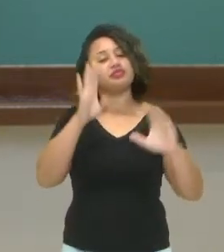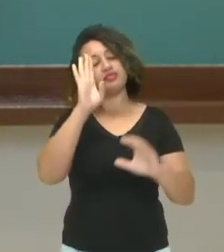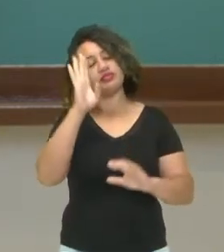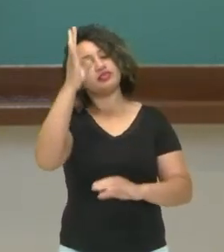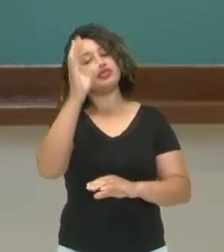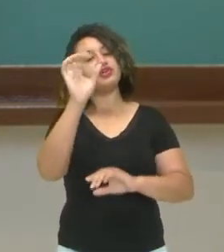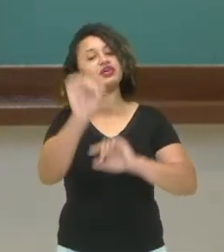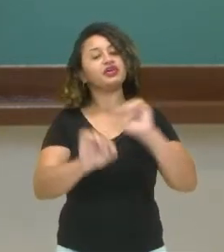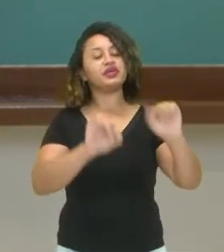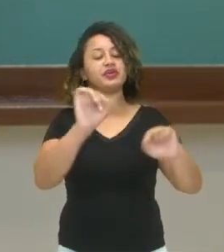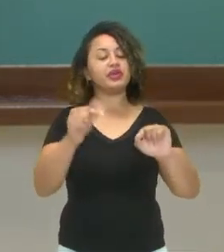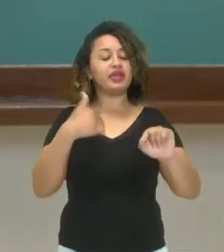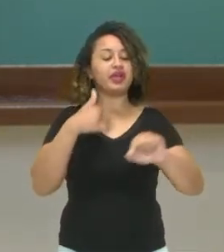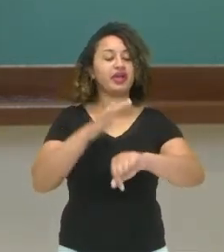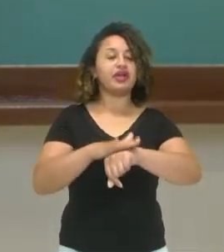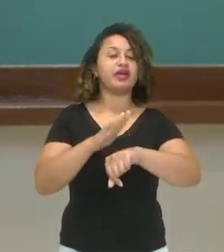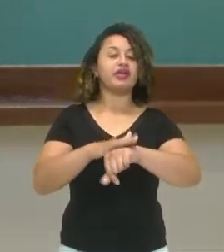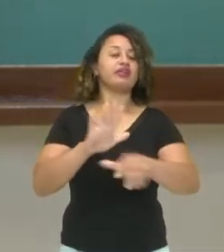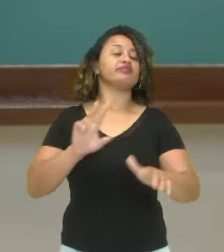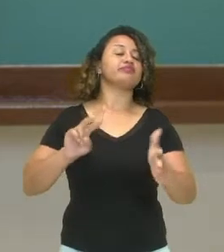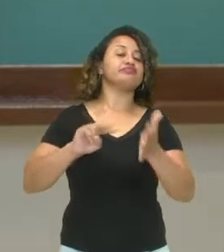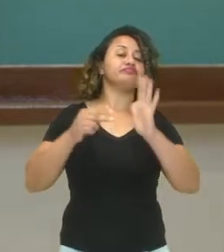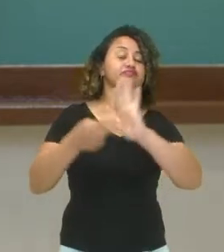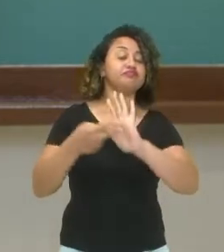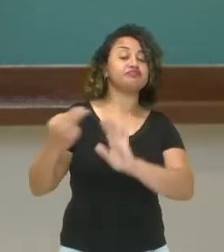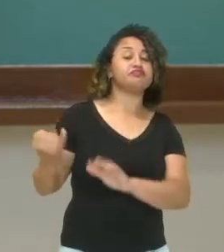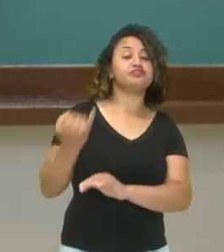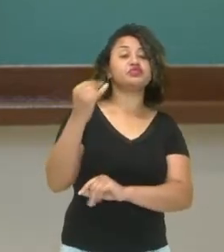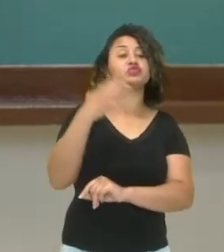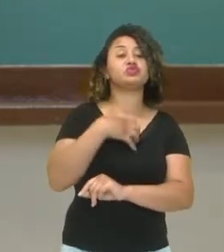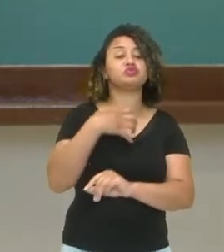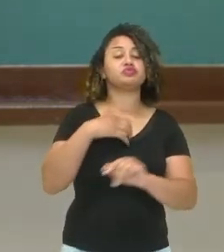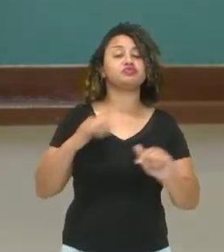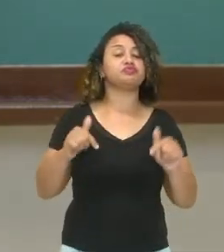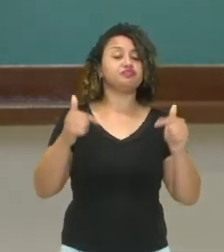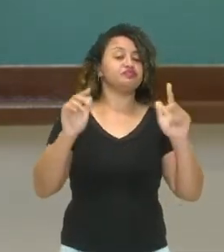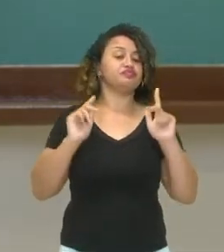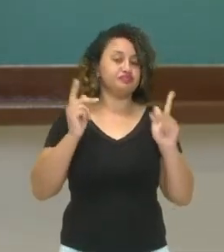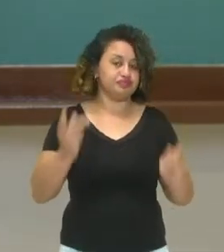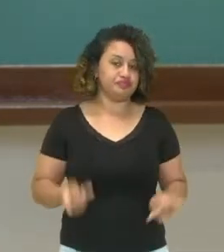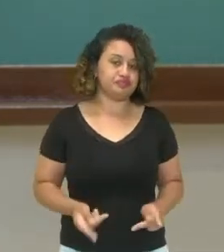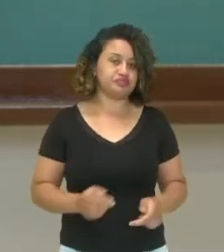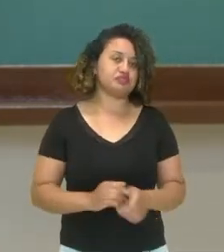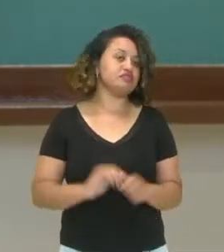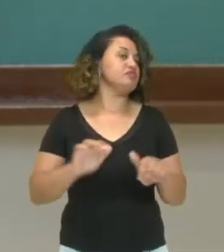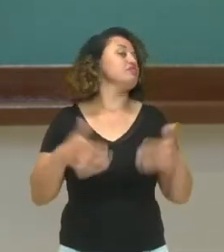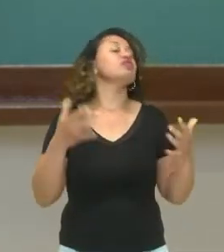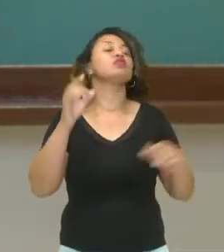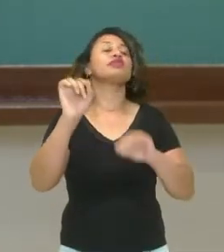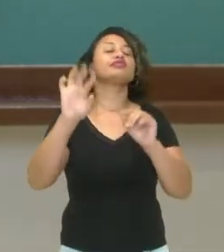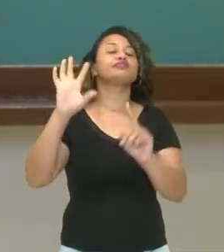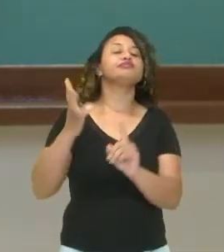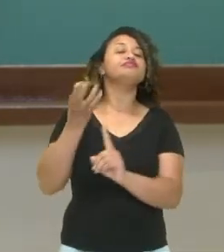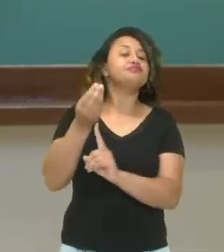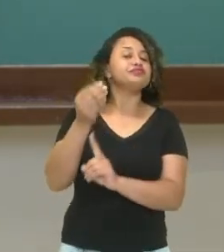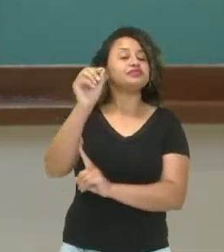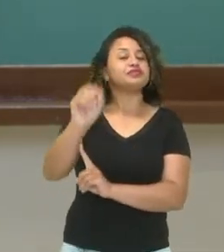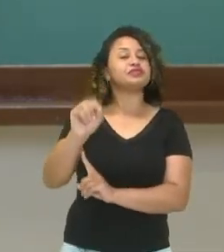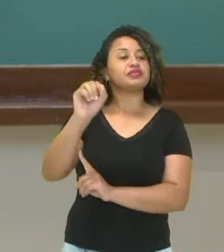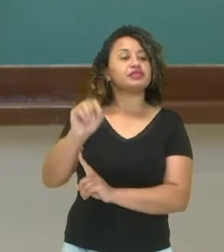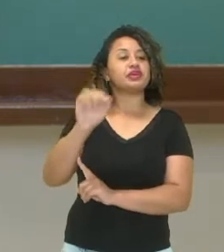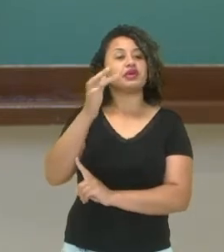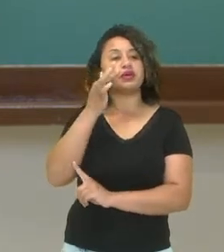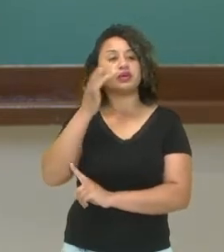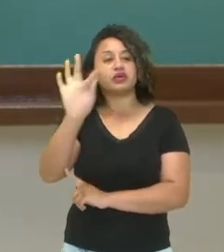a fixação do momento significativo de um gesto humano. Então, assim, o artista aqui em questão é o